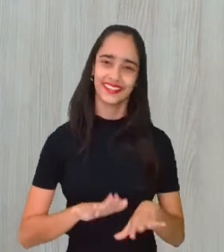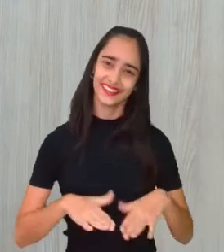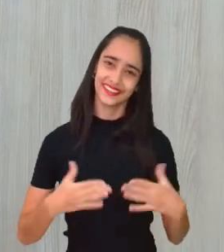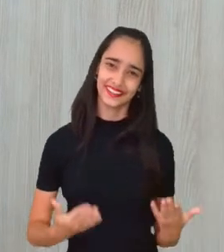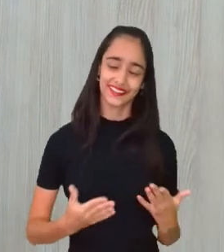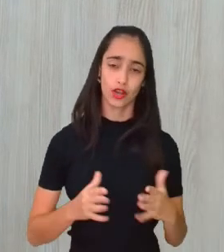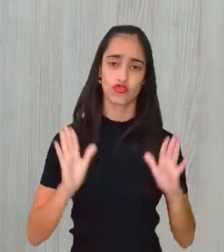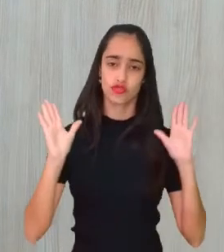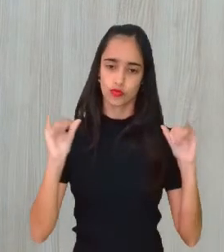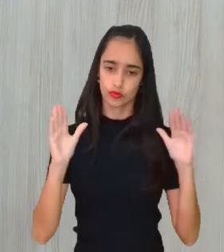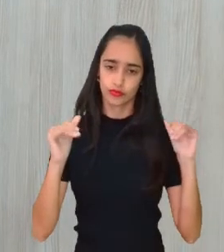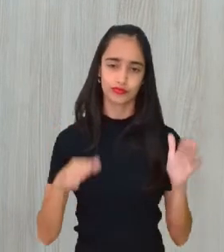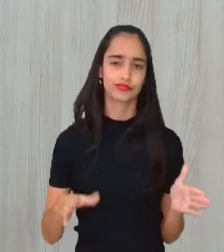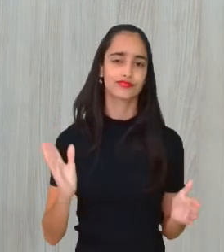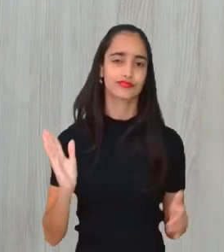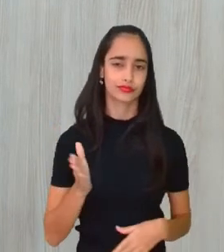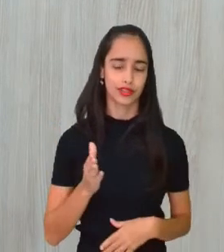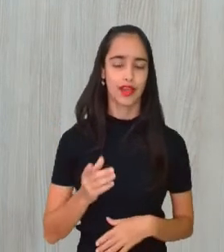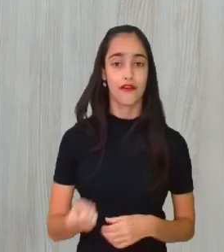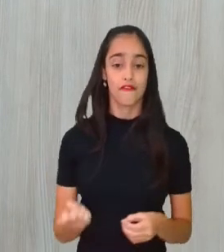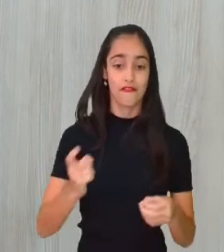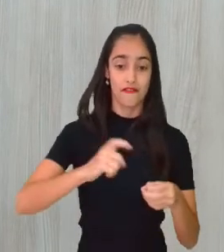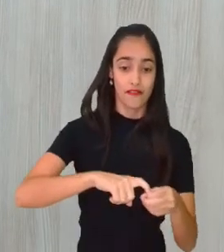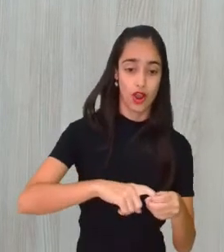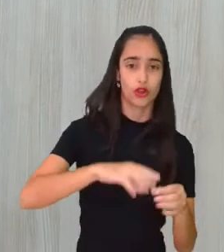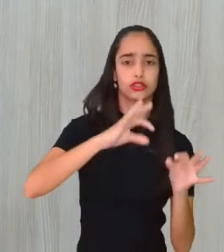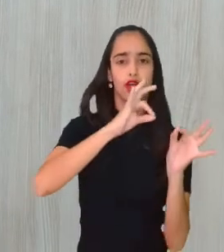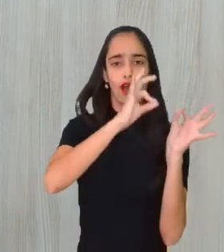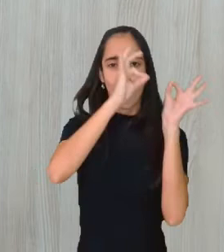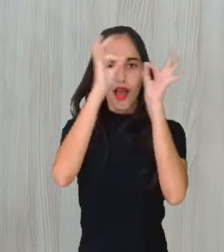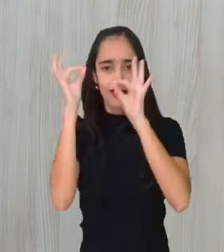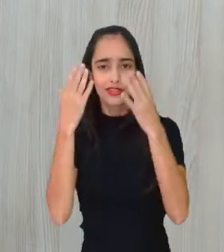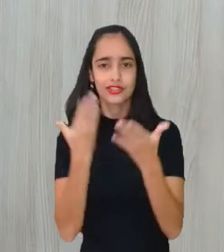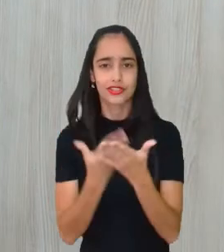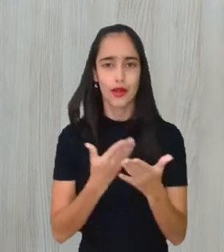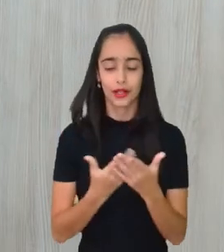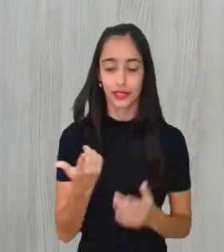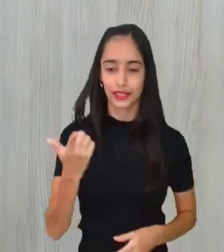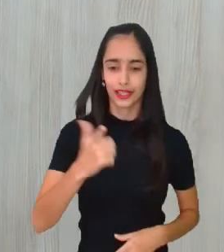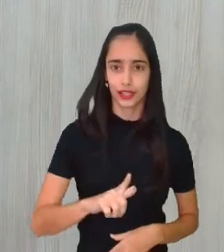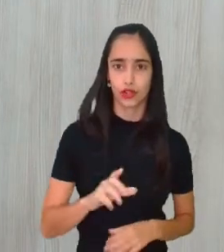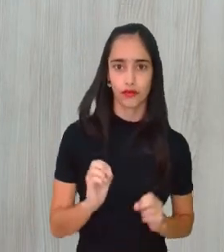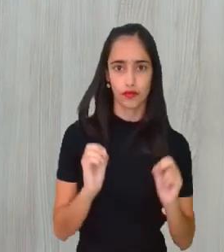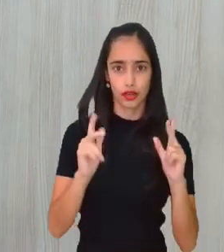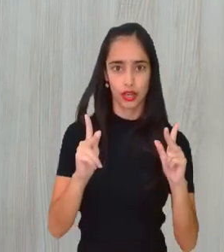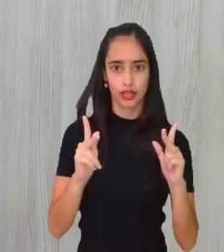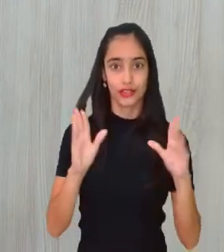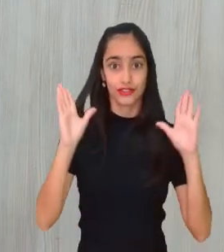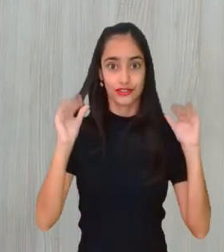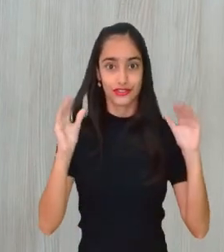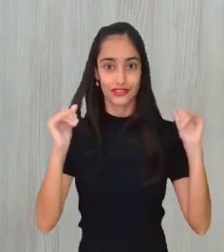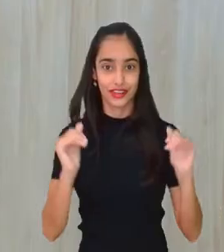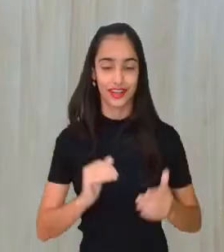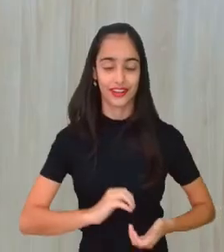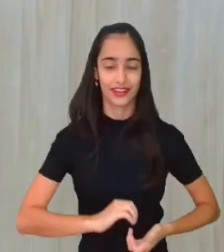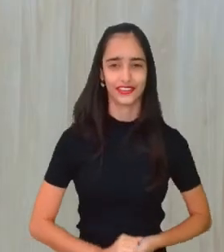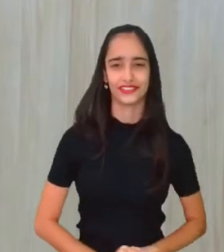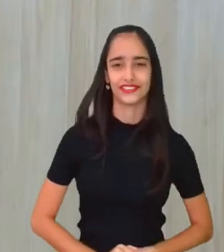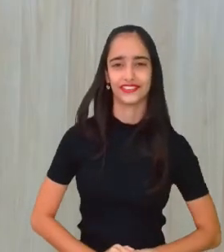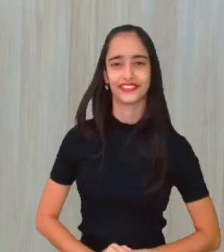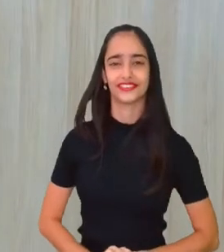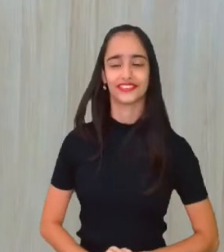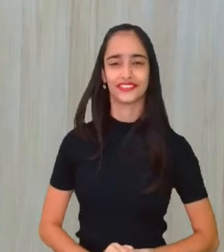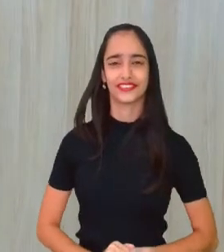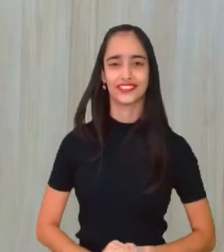dizer é: volta a assistir essa aula com mais atenção, que tem muita informação, principalmente para o dia a dia. Tchau, tchau, pessoal. É isso